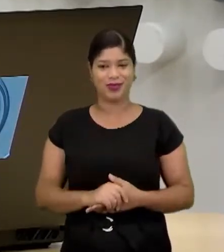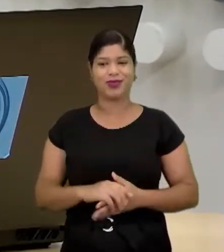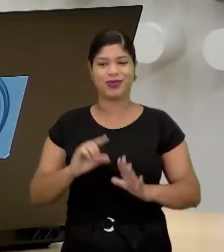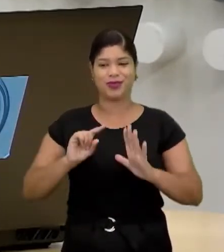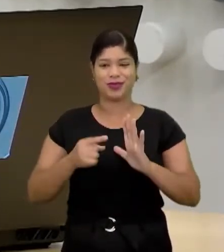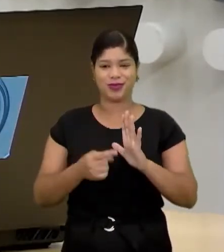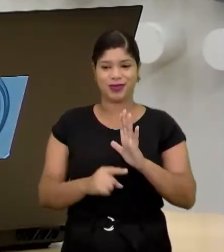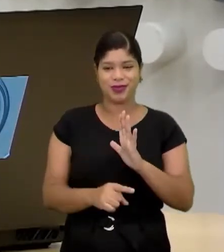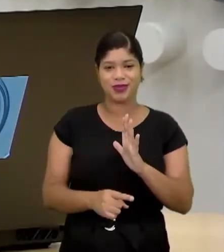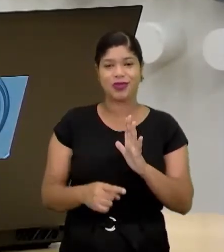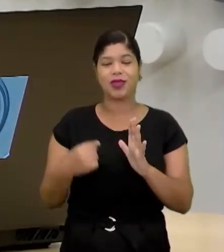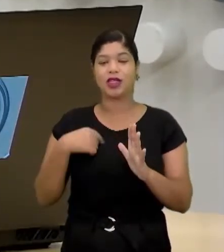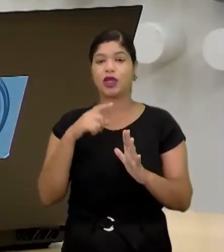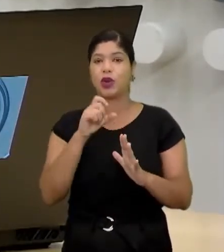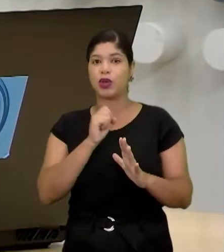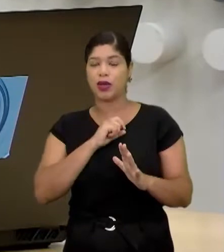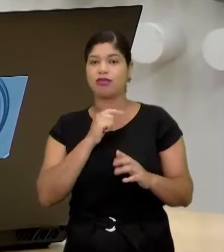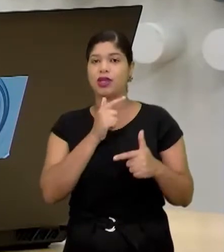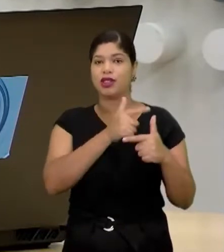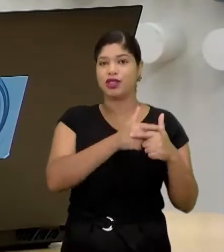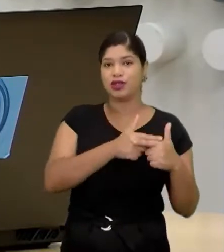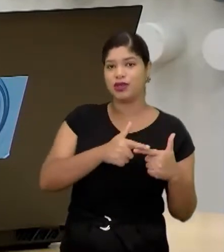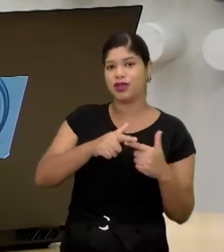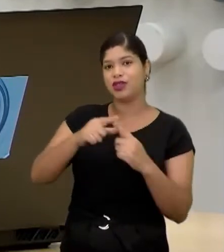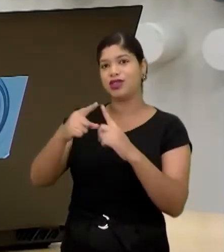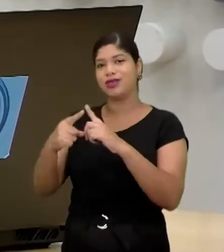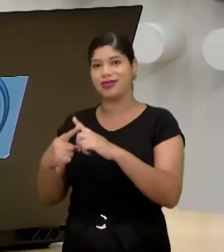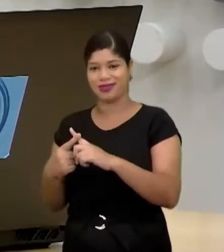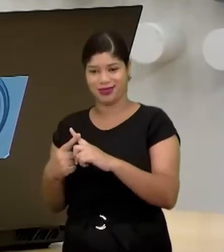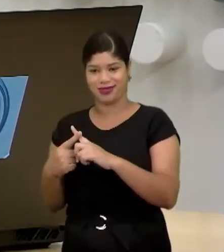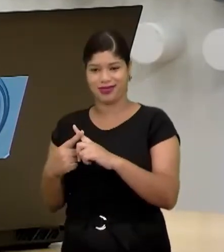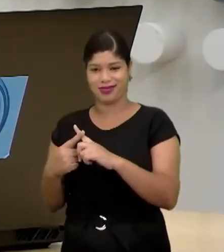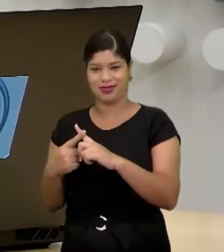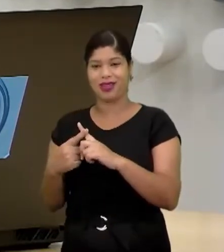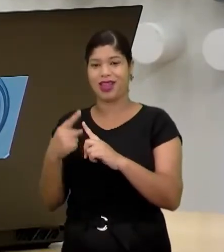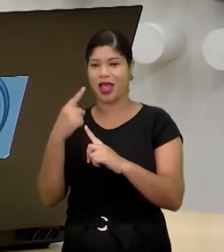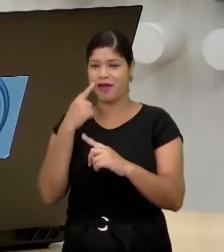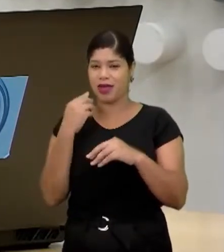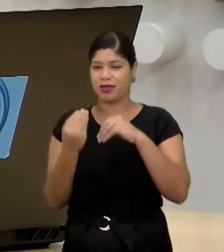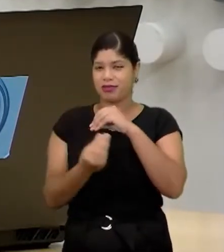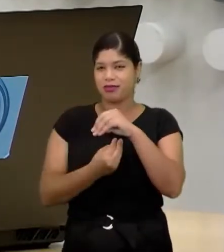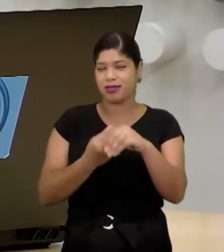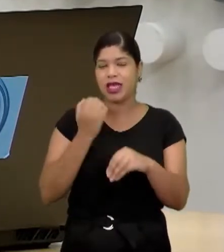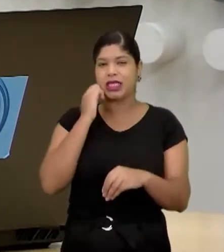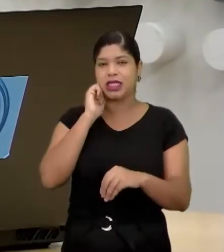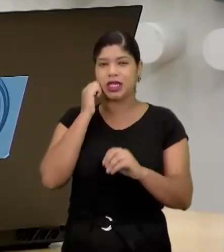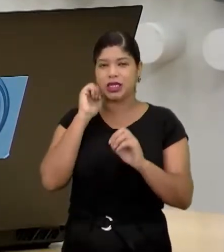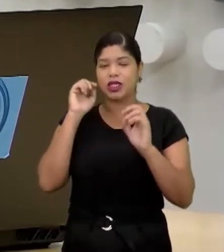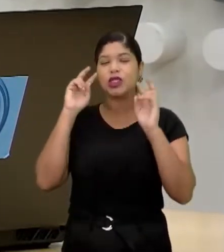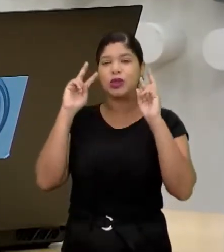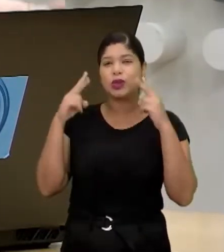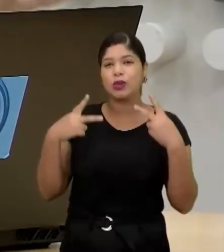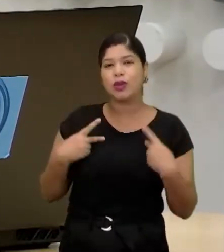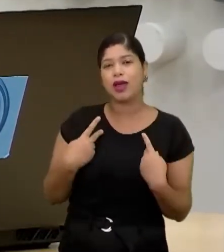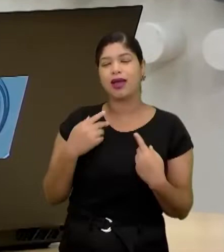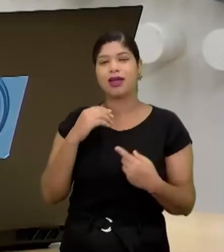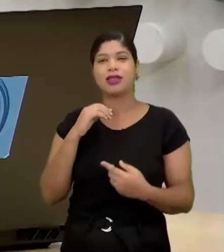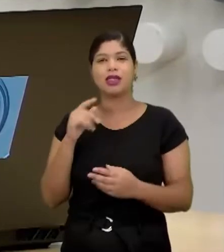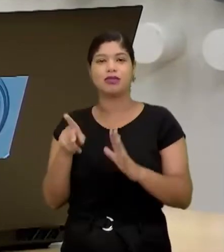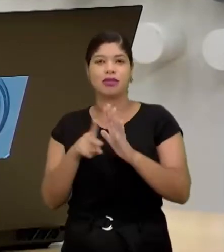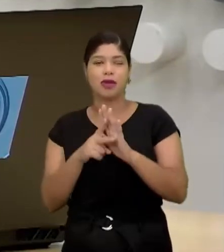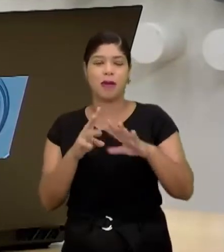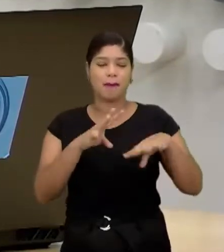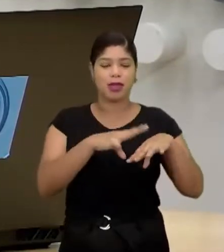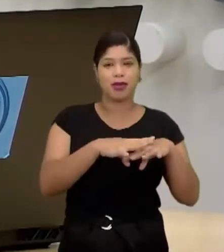aprofundamento Quem divide multiplica esse aprofundamento que mistura um pouquinho de ciências humanas e sociais com matemática